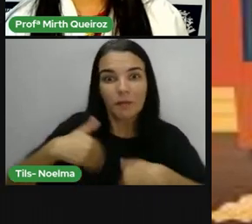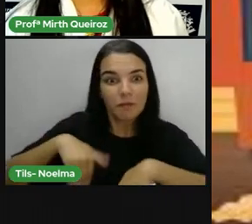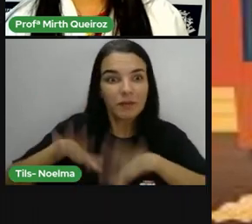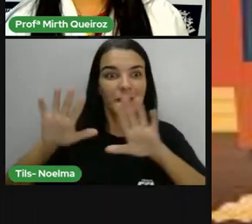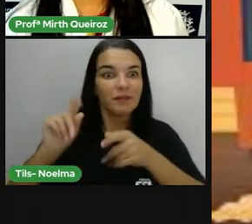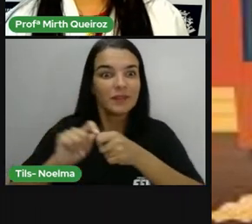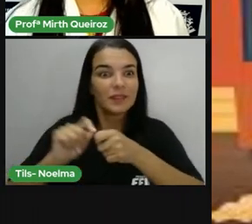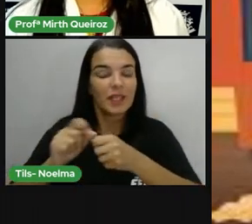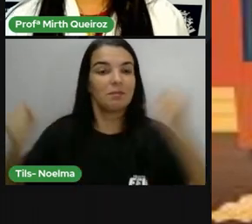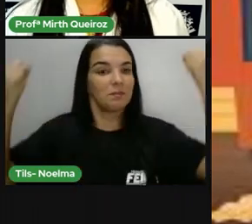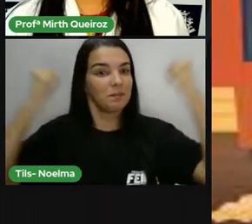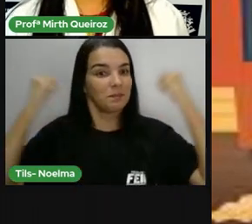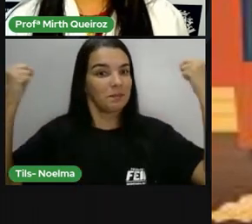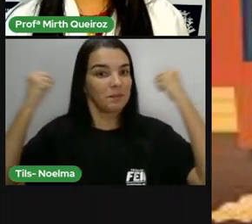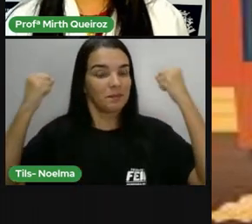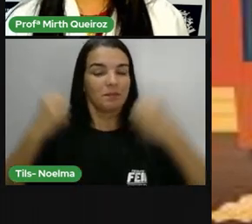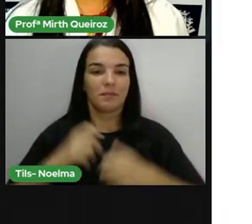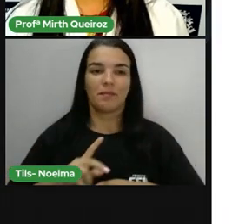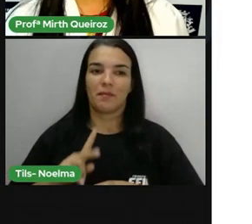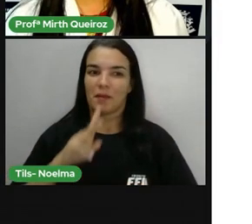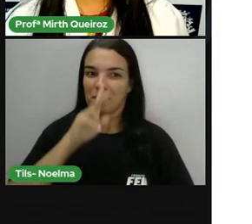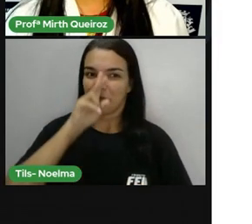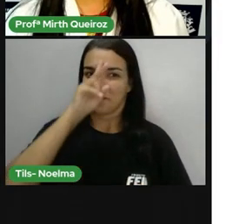outras doenças, né?